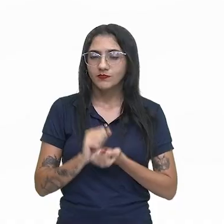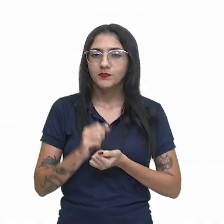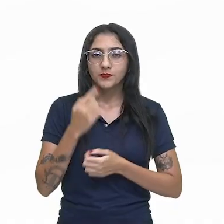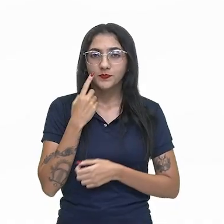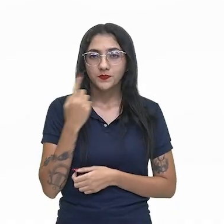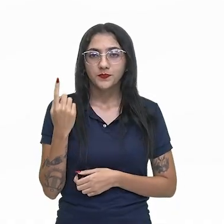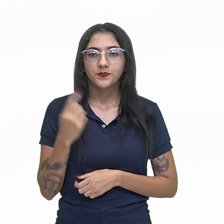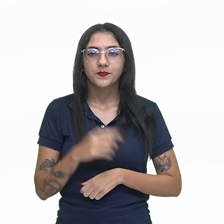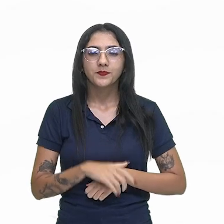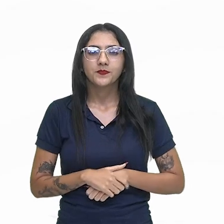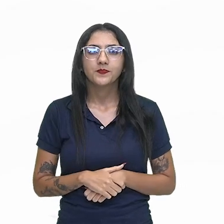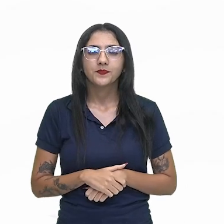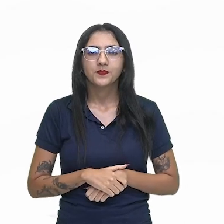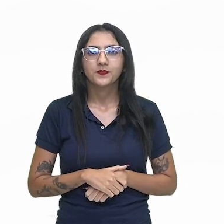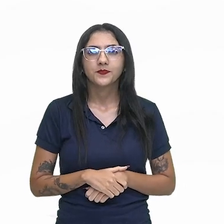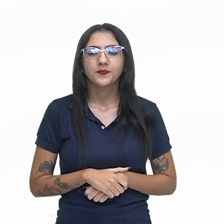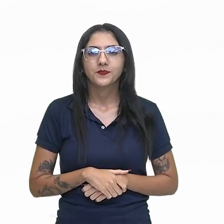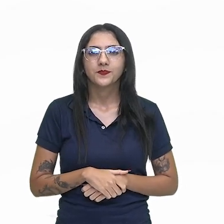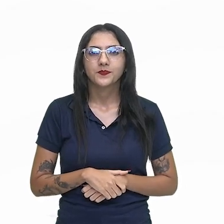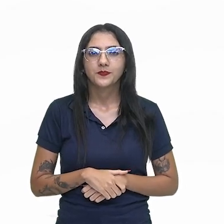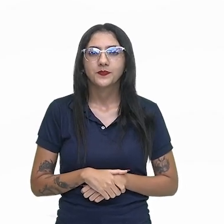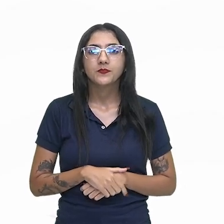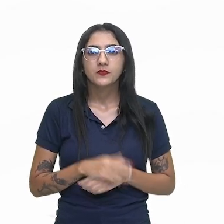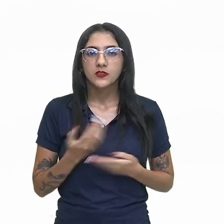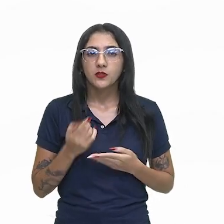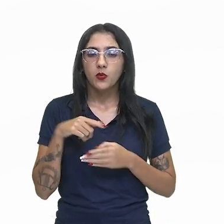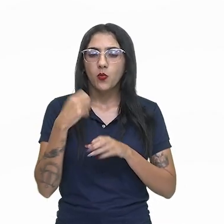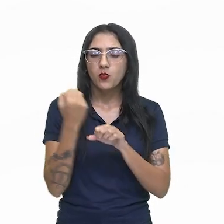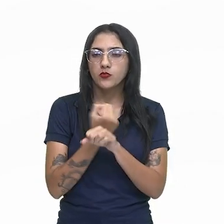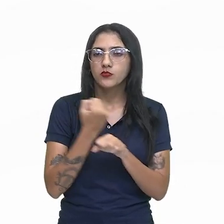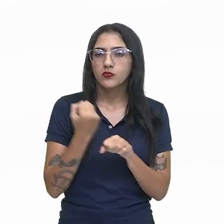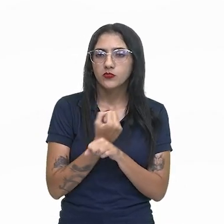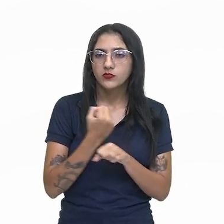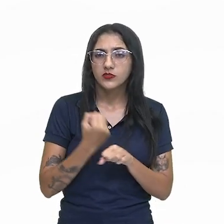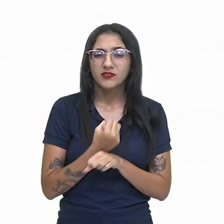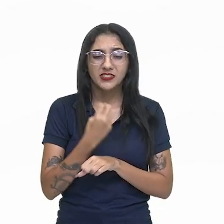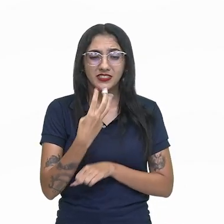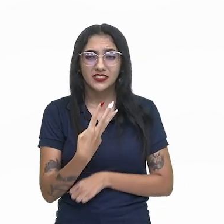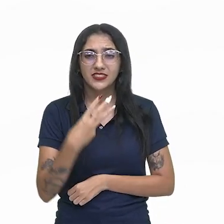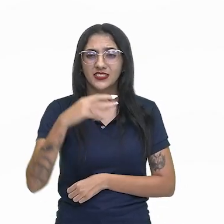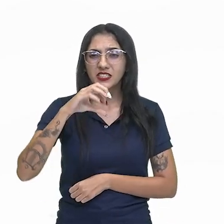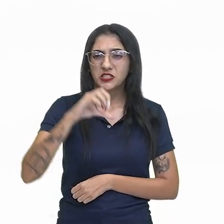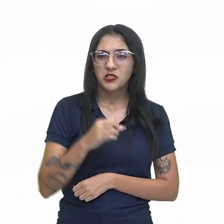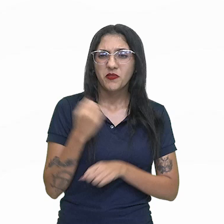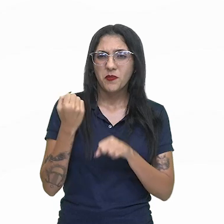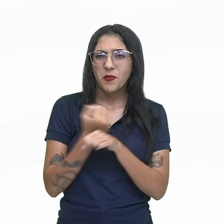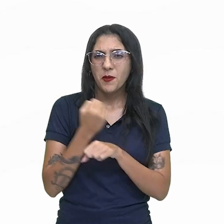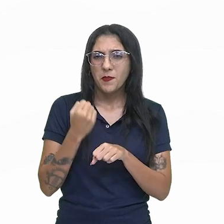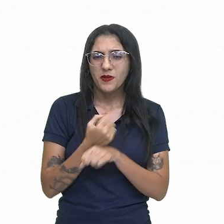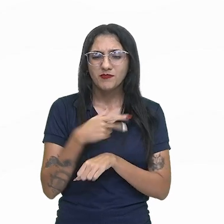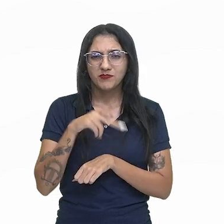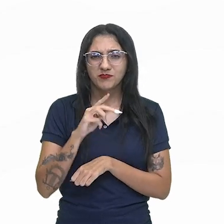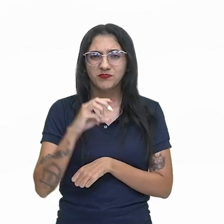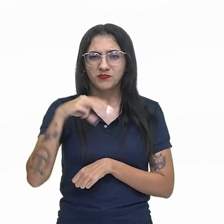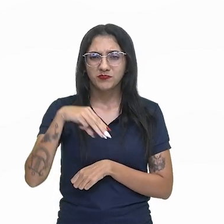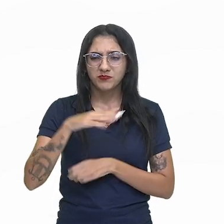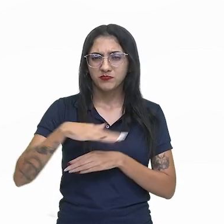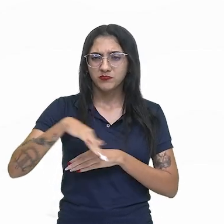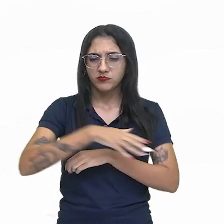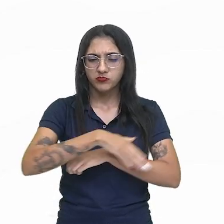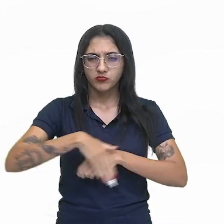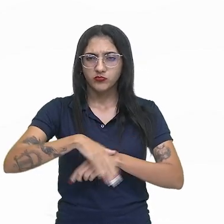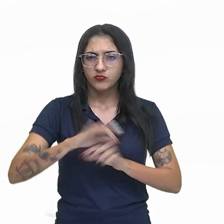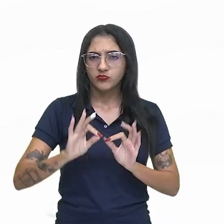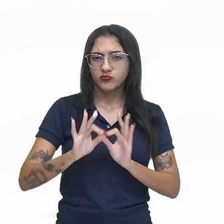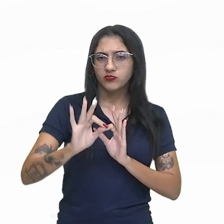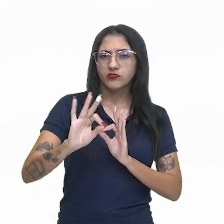cúbico. Acompanhe comigo. Na construção de 39 quilômetros do prolongamento da rodovia dos Bandeirantes, foram escavados